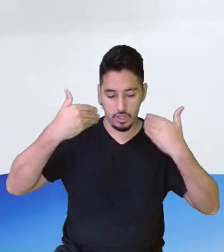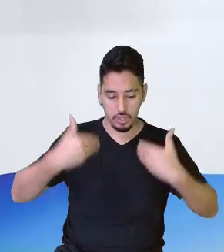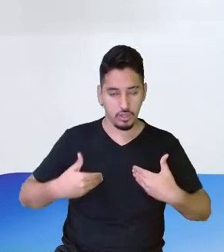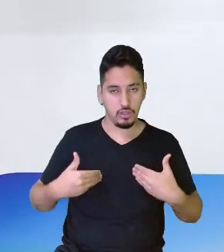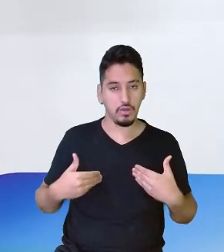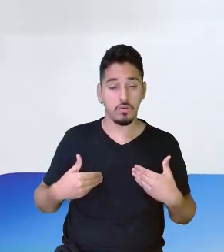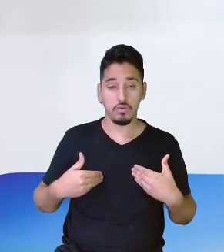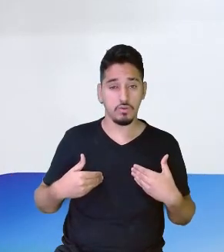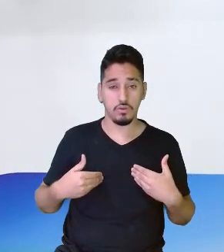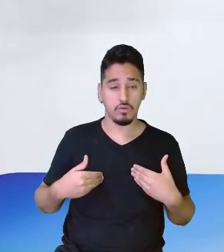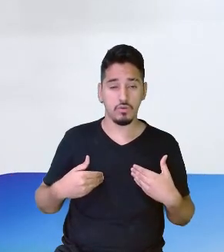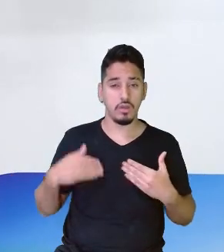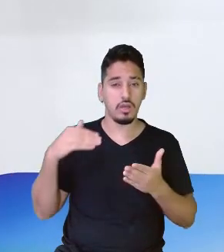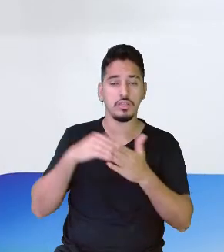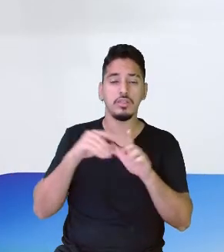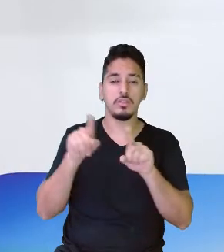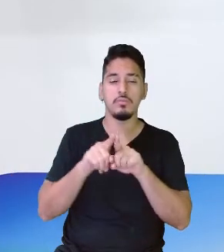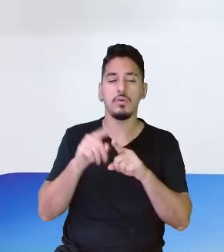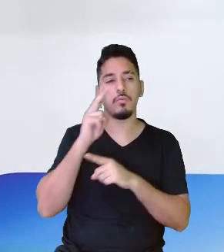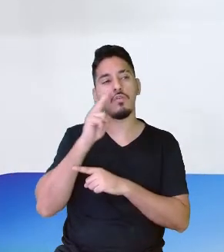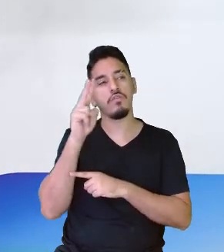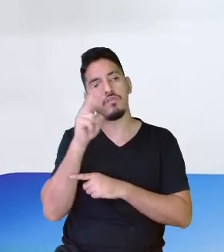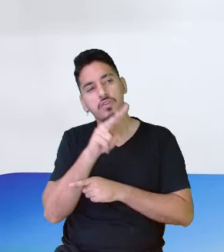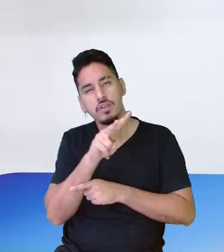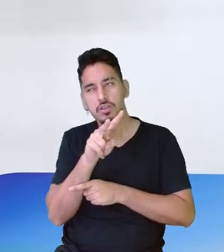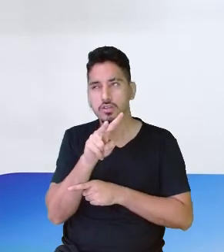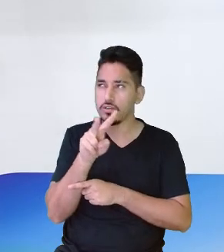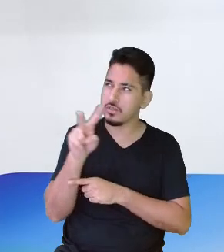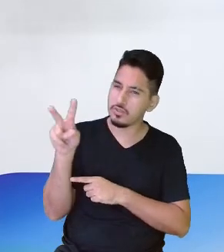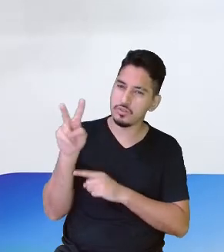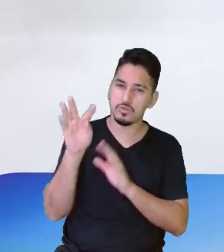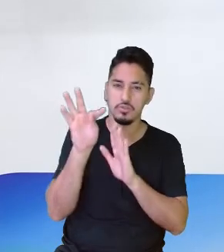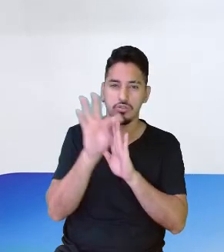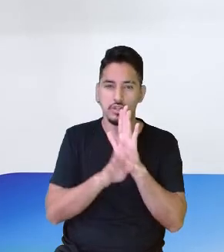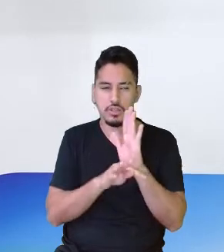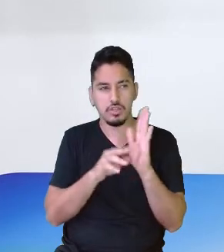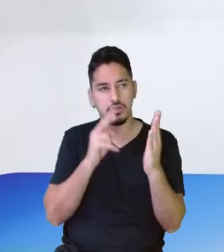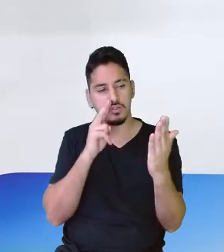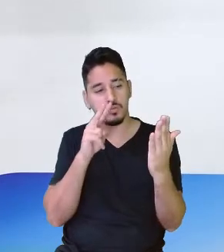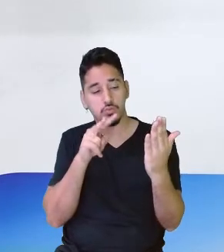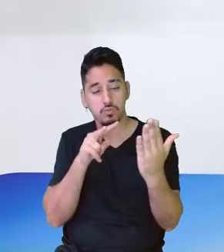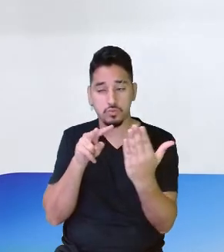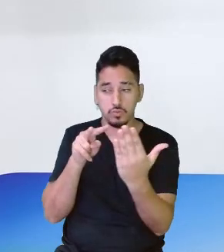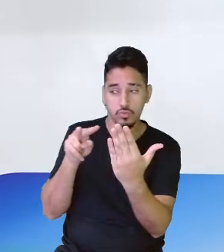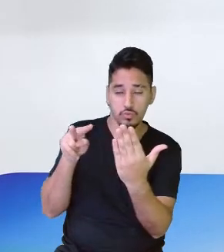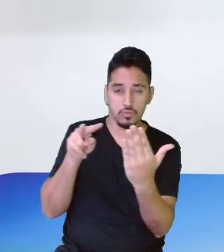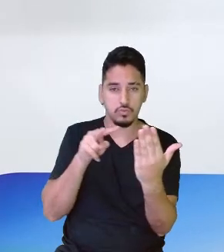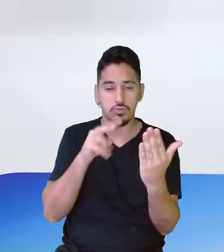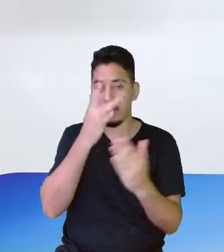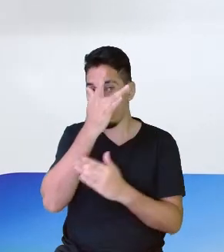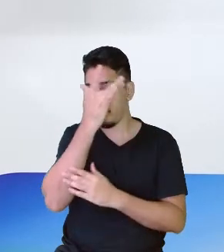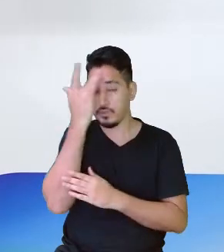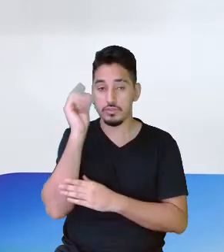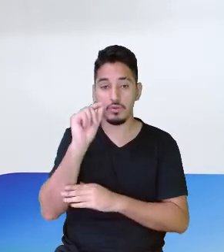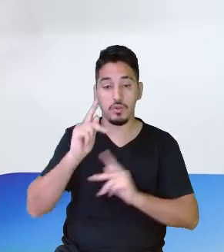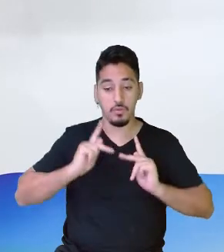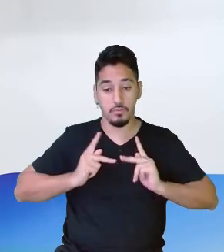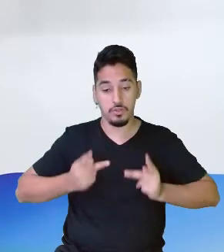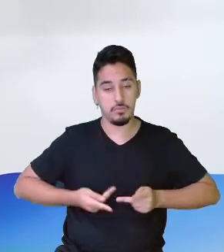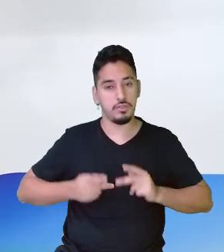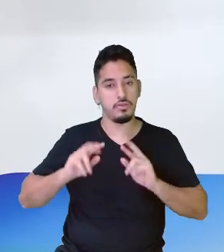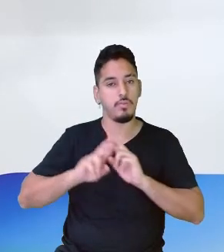afetam, inclusive, o modo como eu leio o mundo, como eu leio os textos, os contextos em que eu circulo. Então, as pessoas são